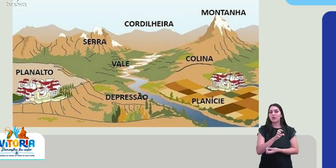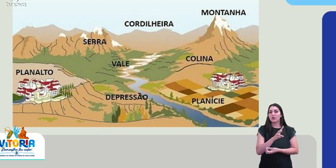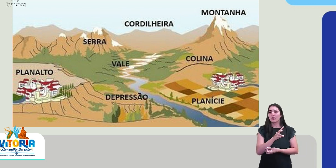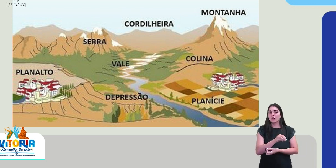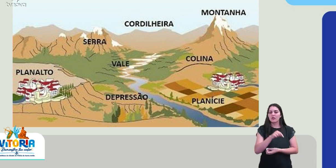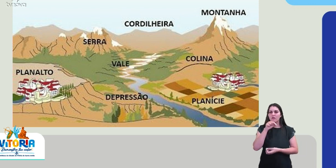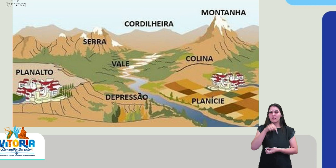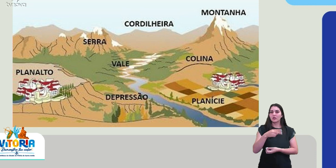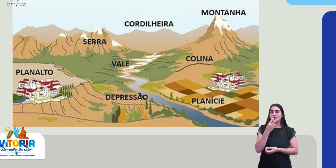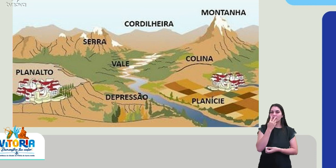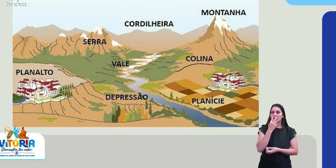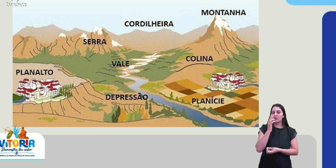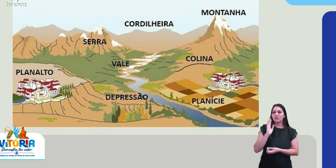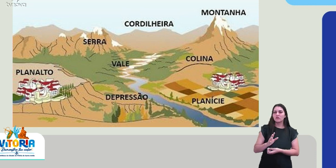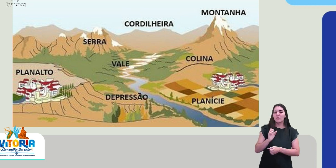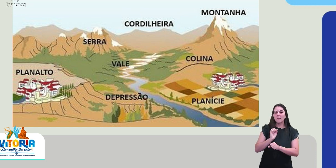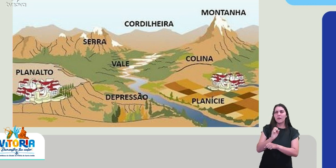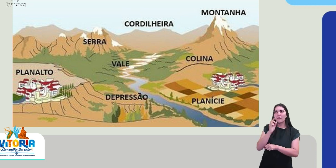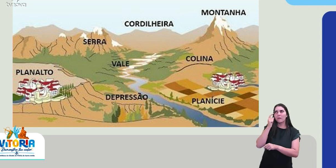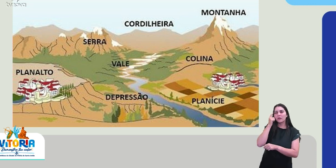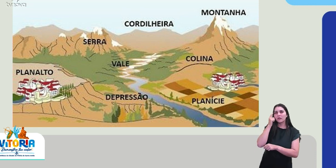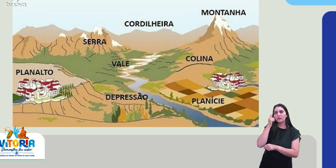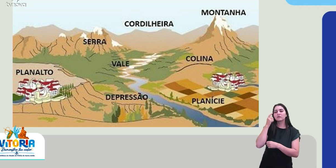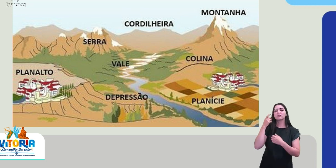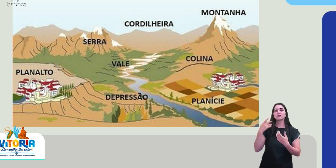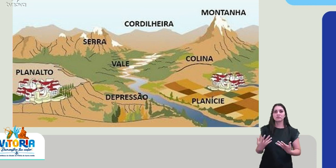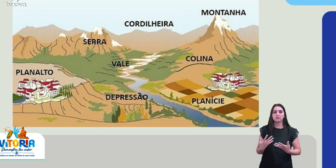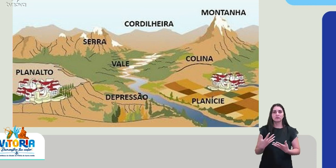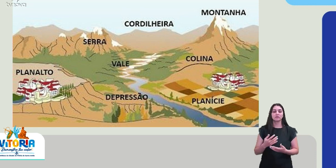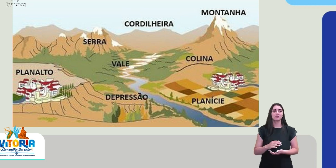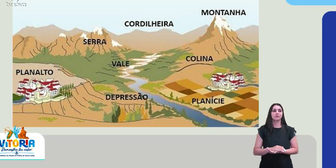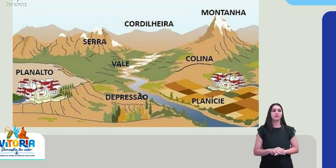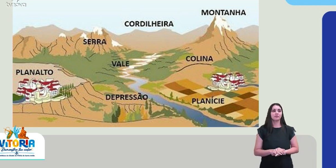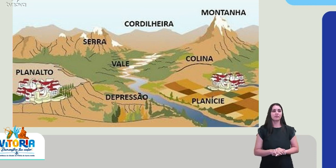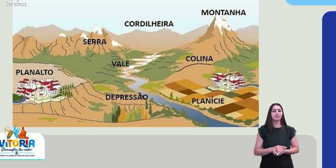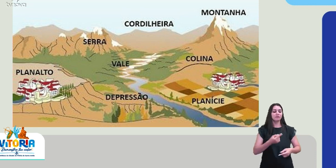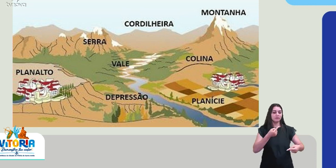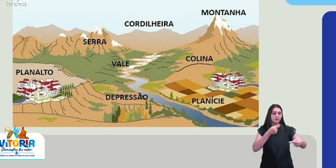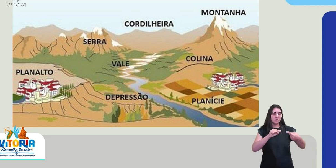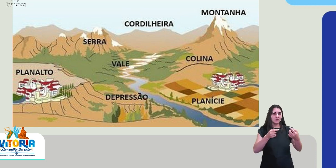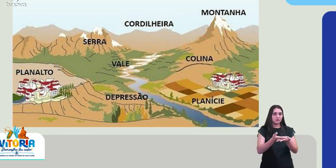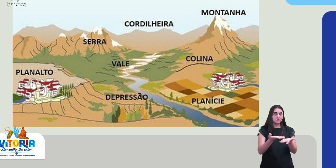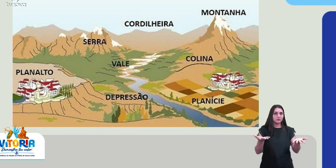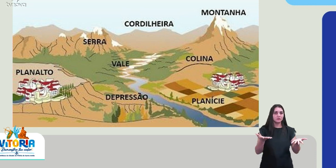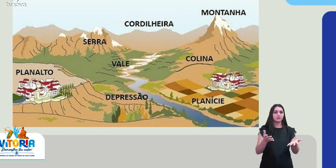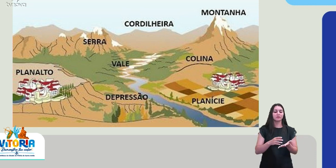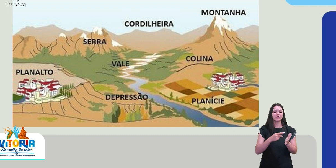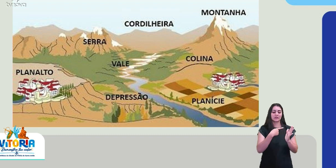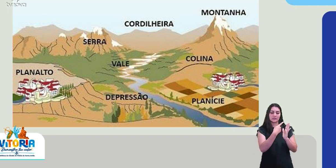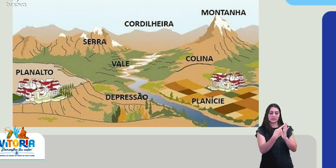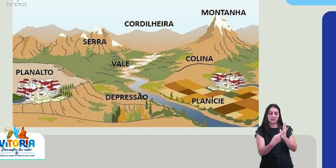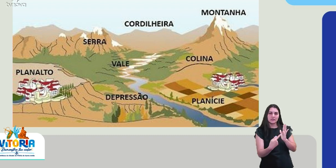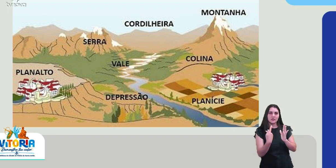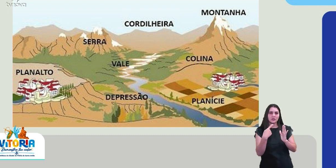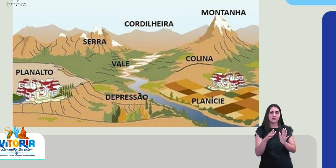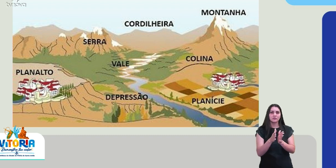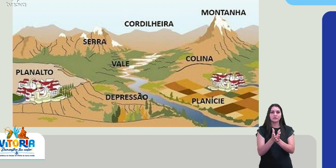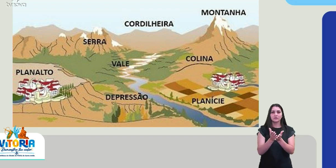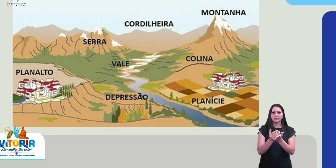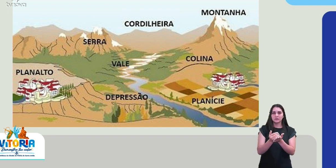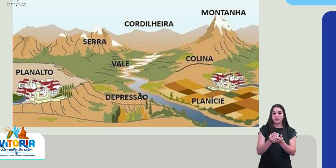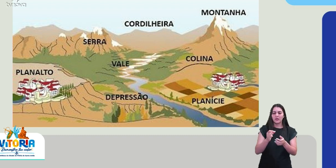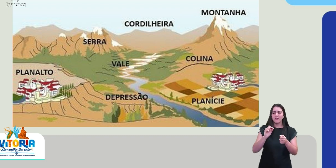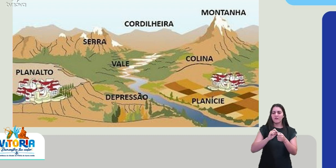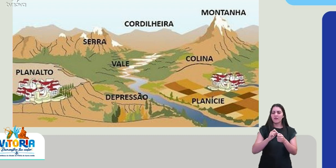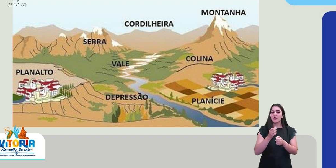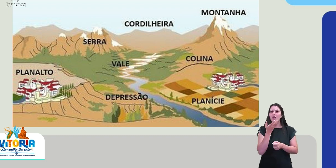já parou para pensar nisso? Então se liga aí que é um desafio aqui para vocês. Desenhe isso aí no teu caderno, faz